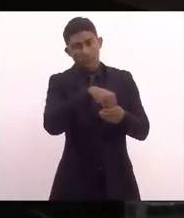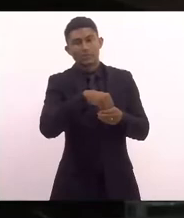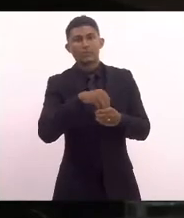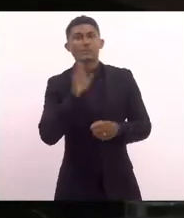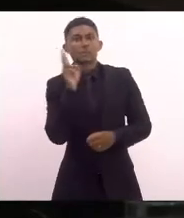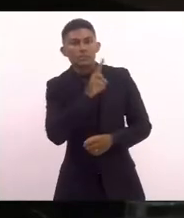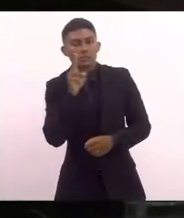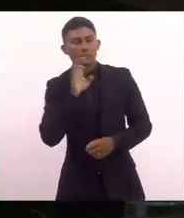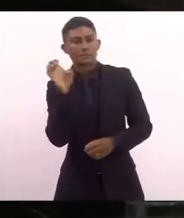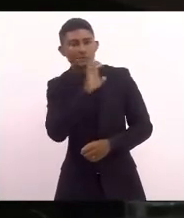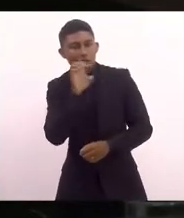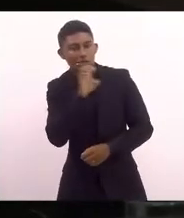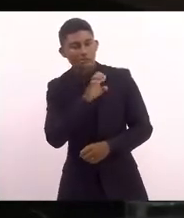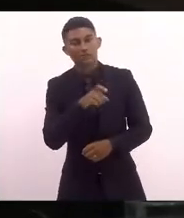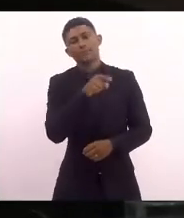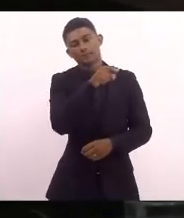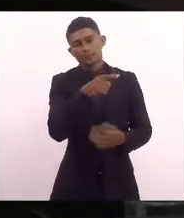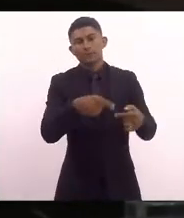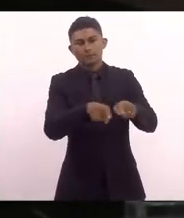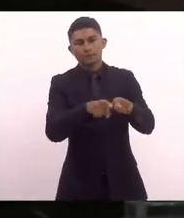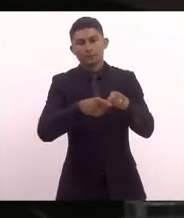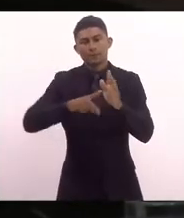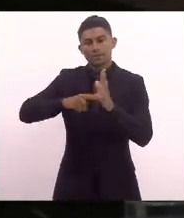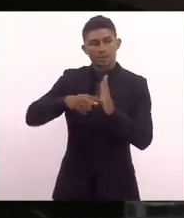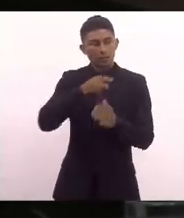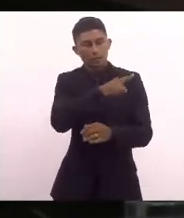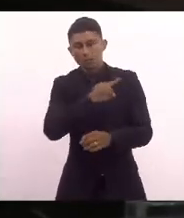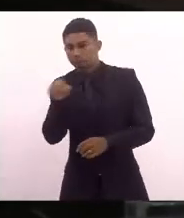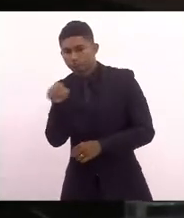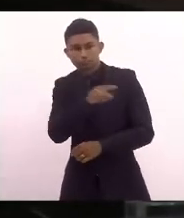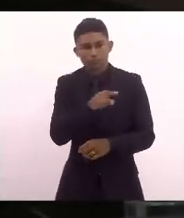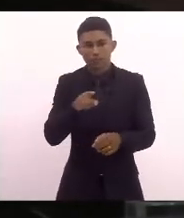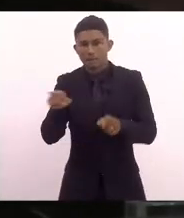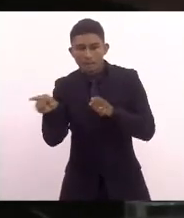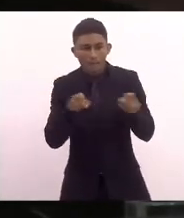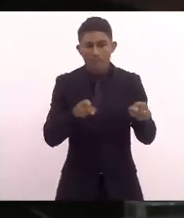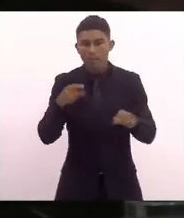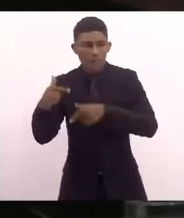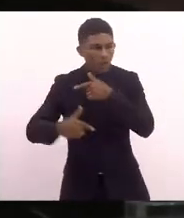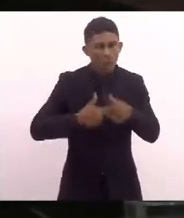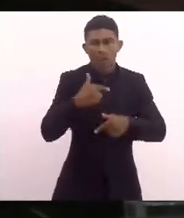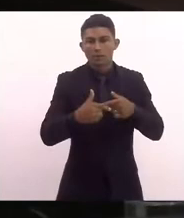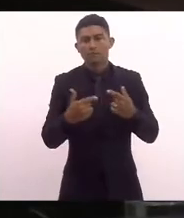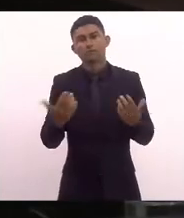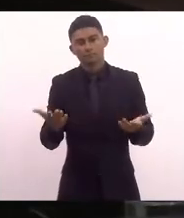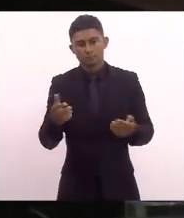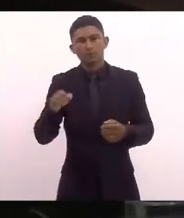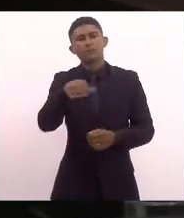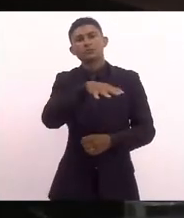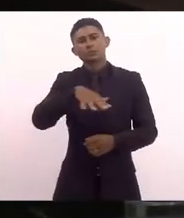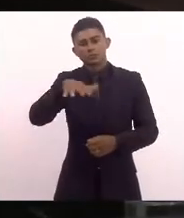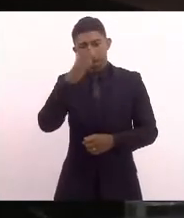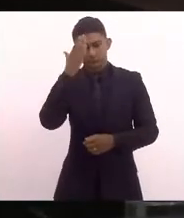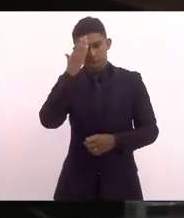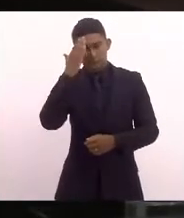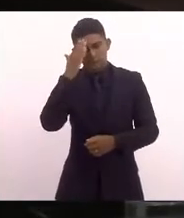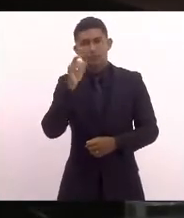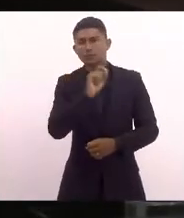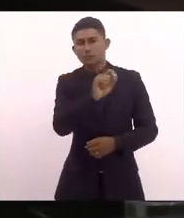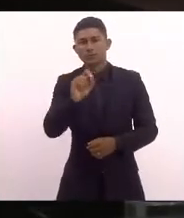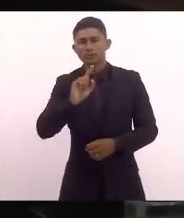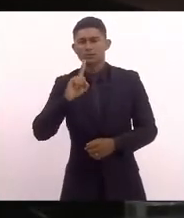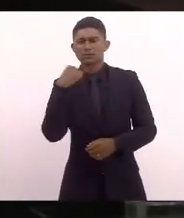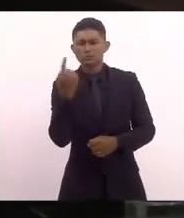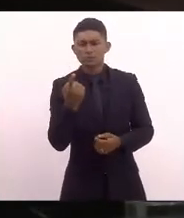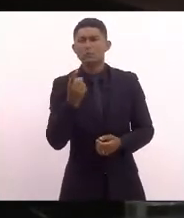dividindo as suas tarefas junto com o sindicato, que não é fácil. Todos sabem que nós não somos liberados das nossas